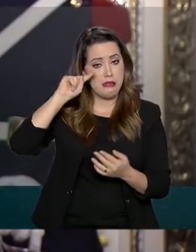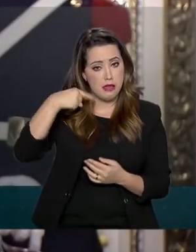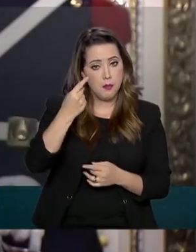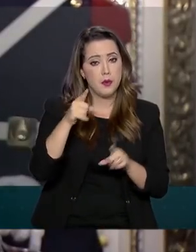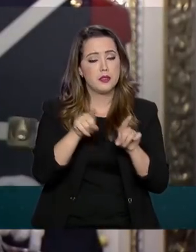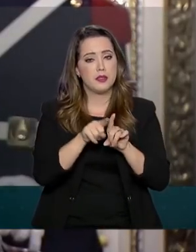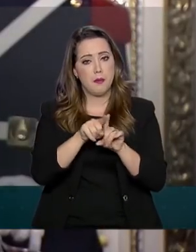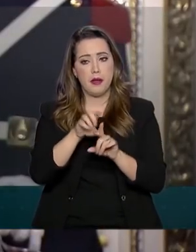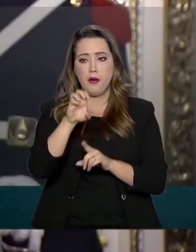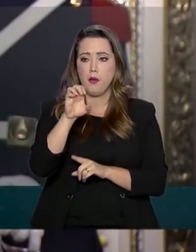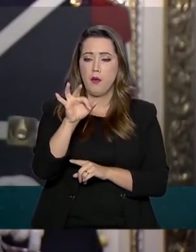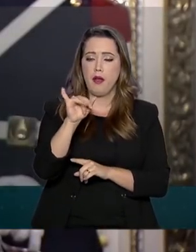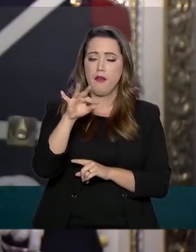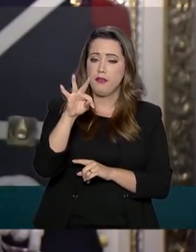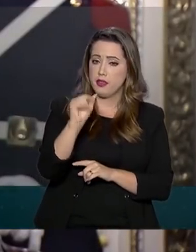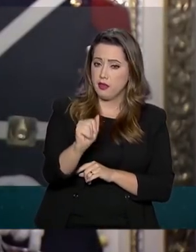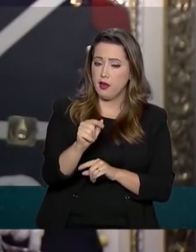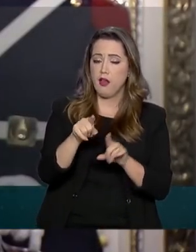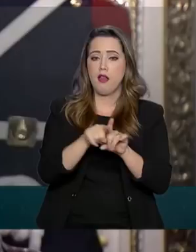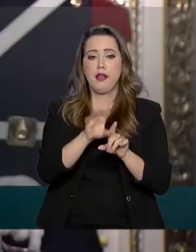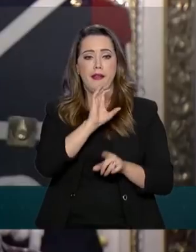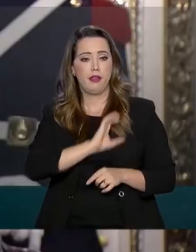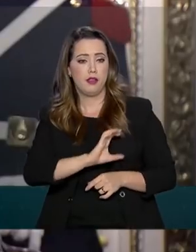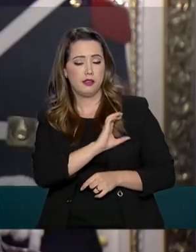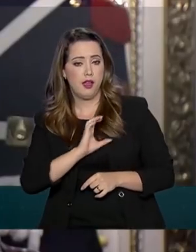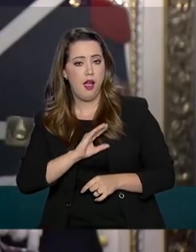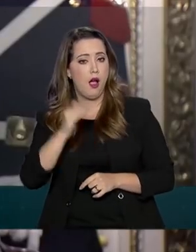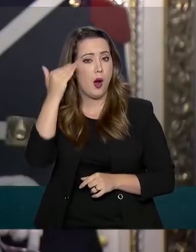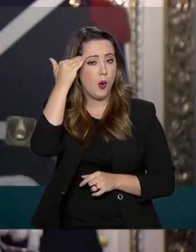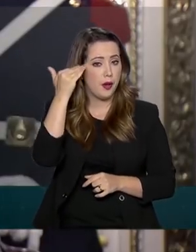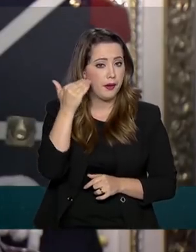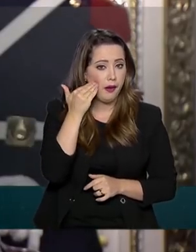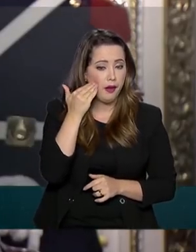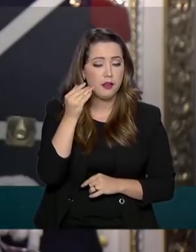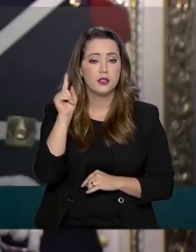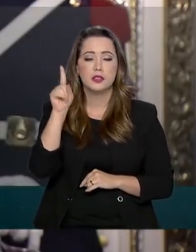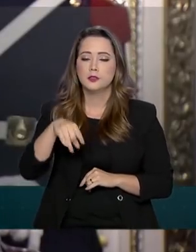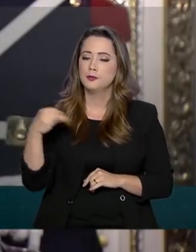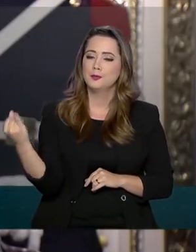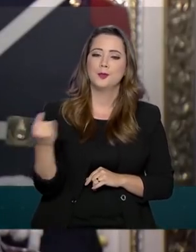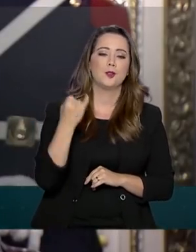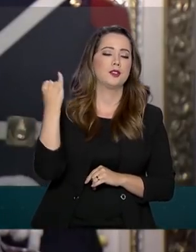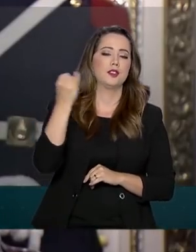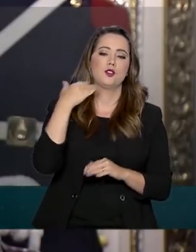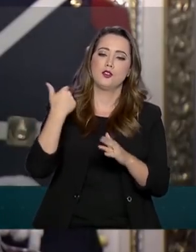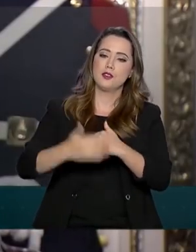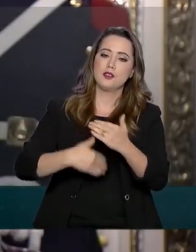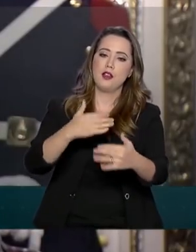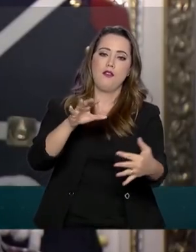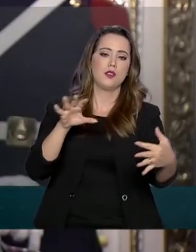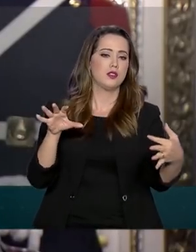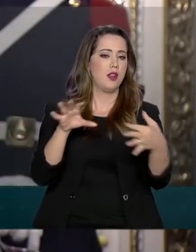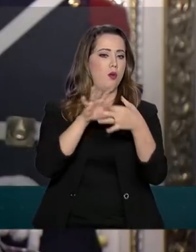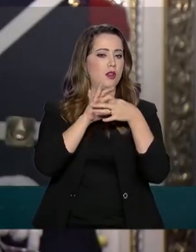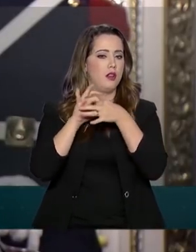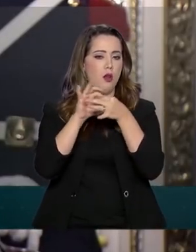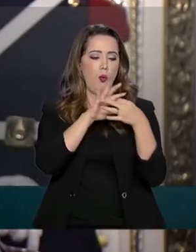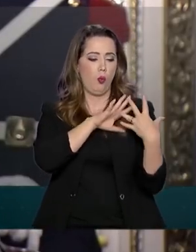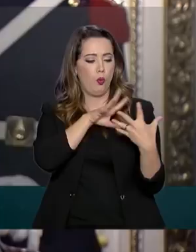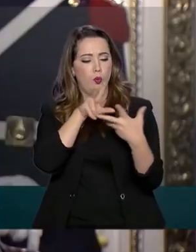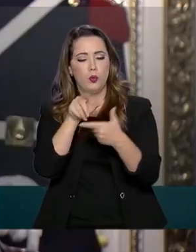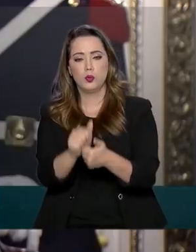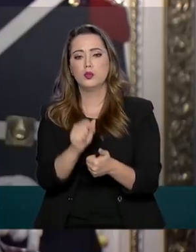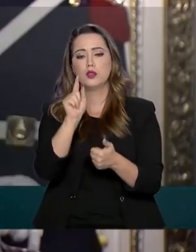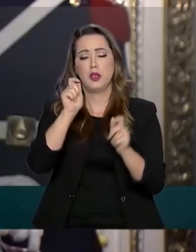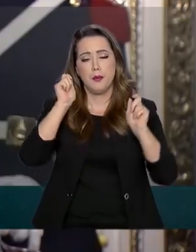com o EFTA, com o Canadá, com a Coreia. São grandes oportunidades nesse avanço da integração global que